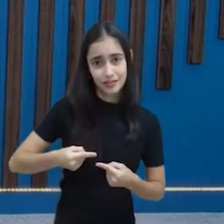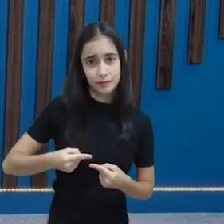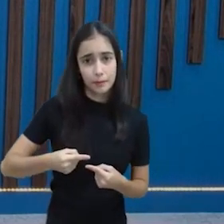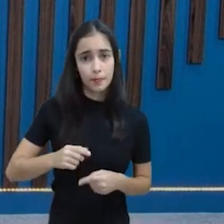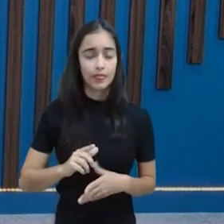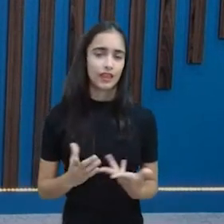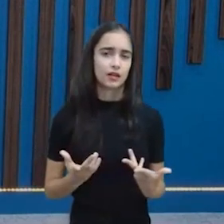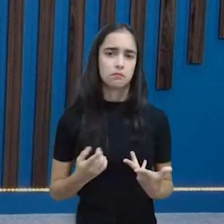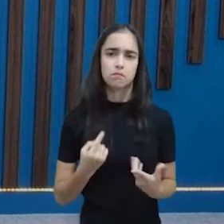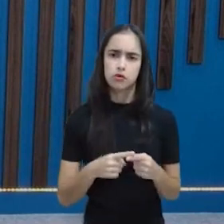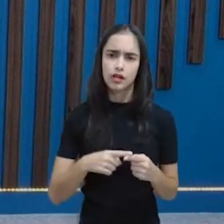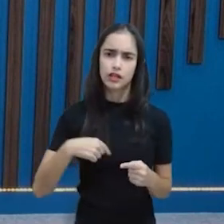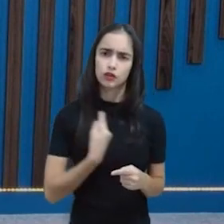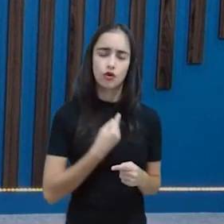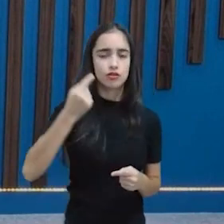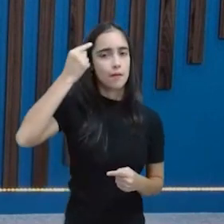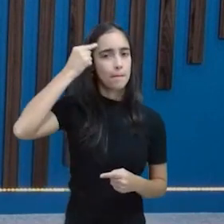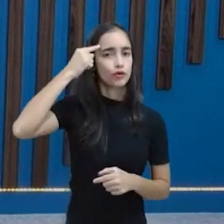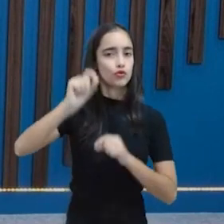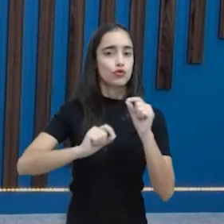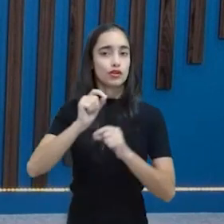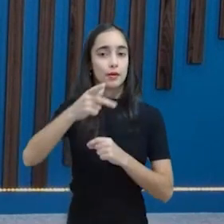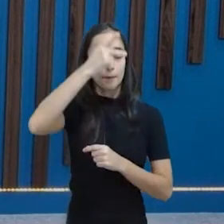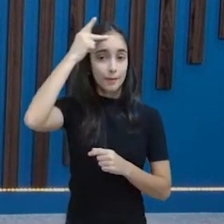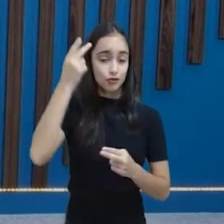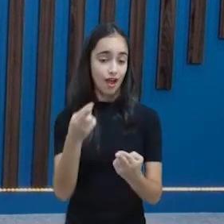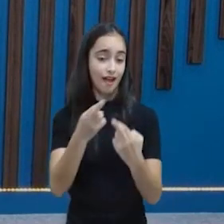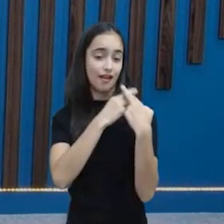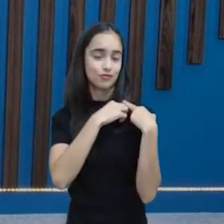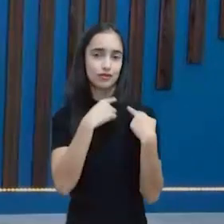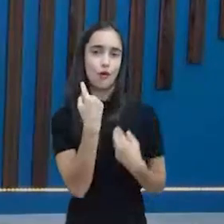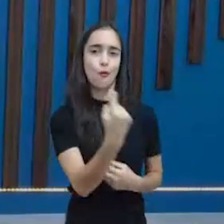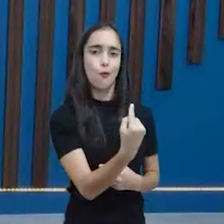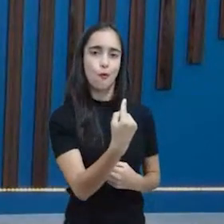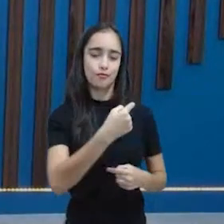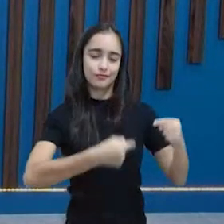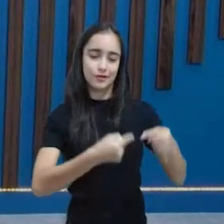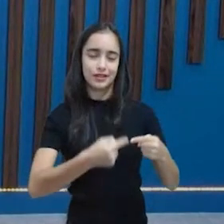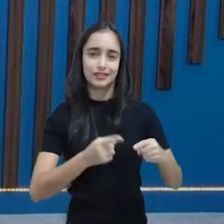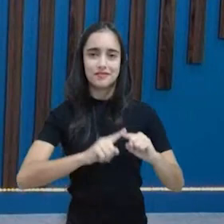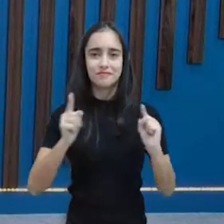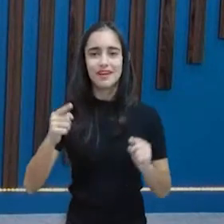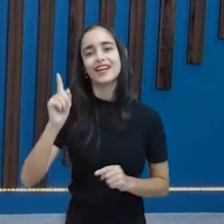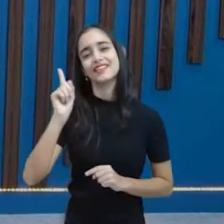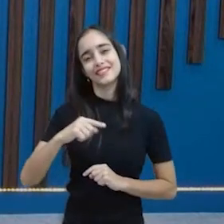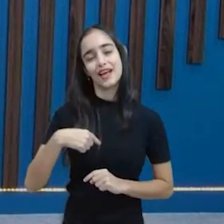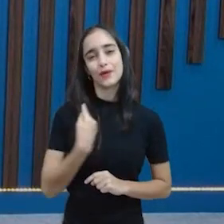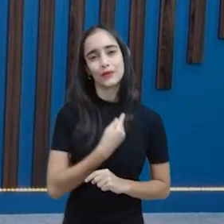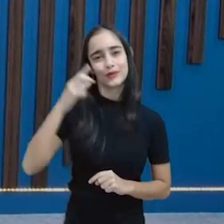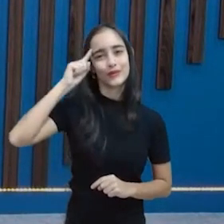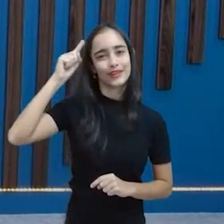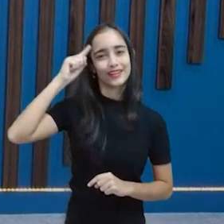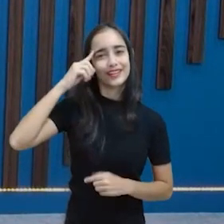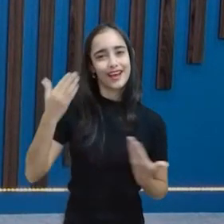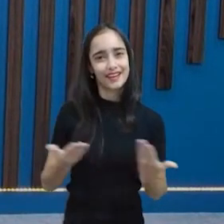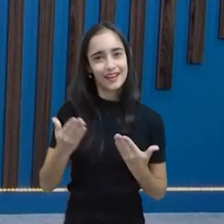né, do político ali e tudo mais, mas já estamos no nosso dia a dia, certo? E aí, avançando